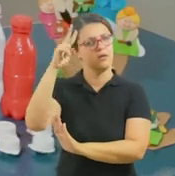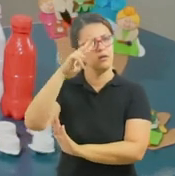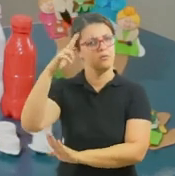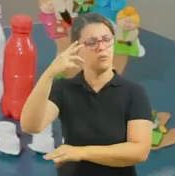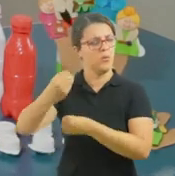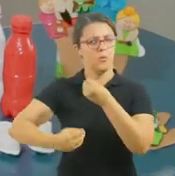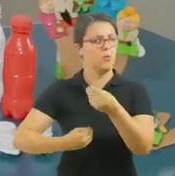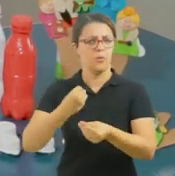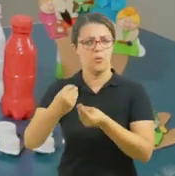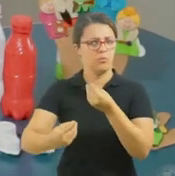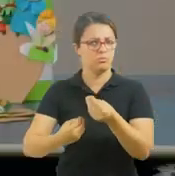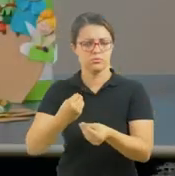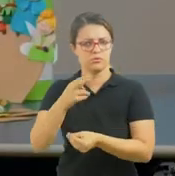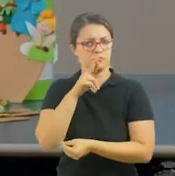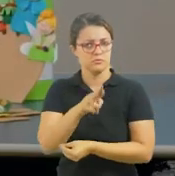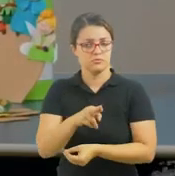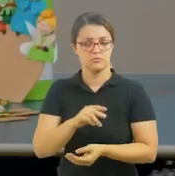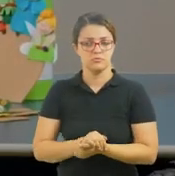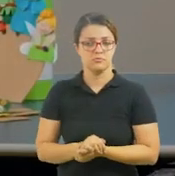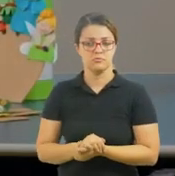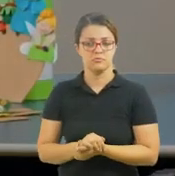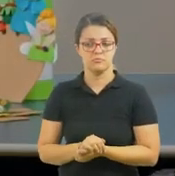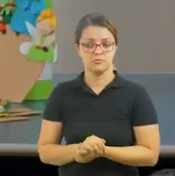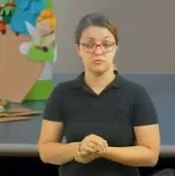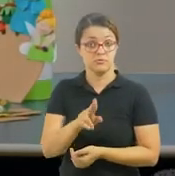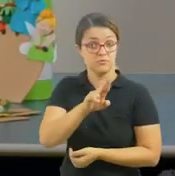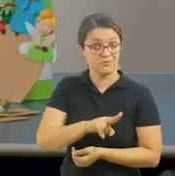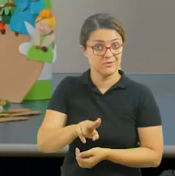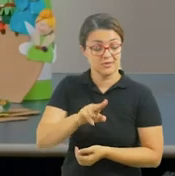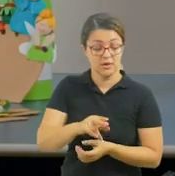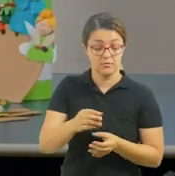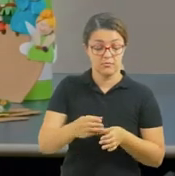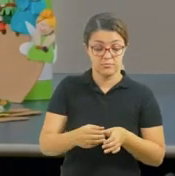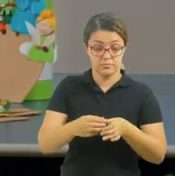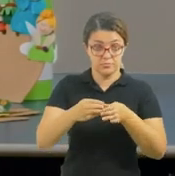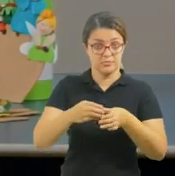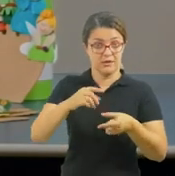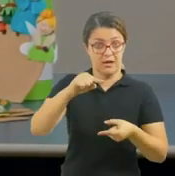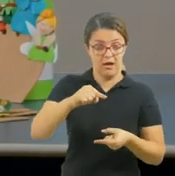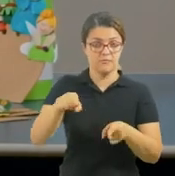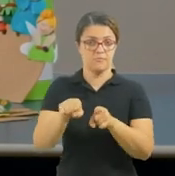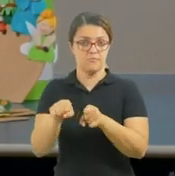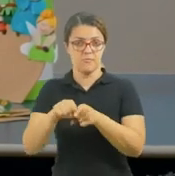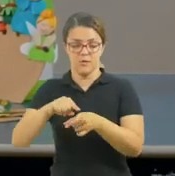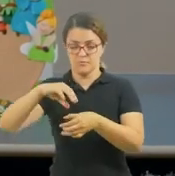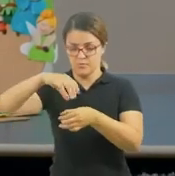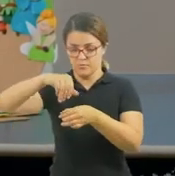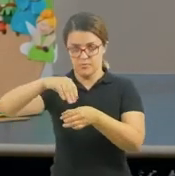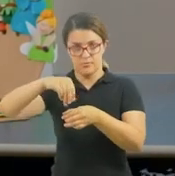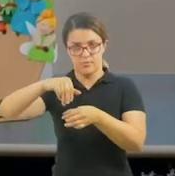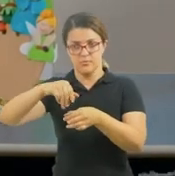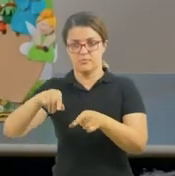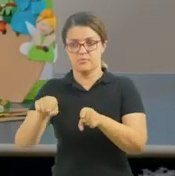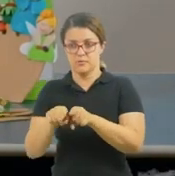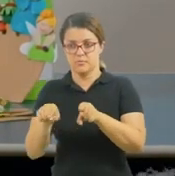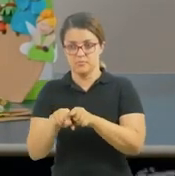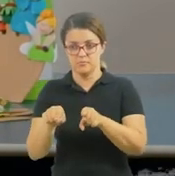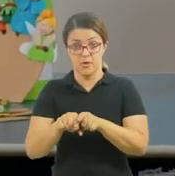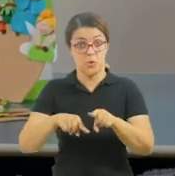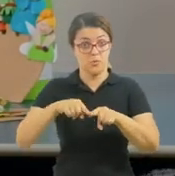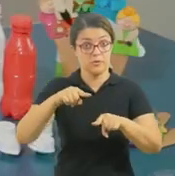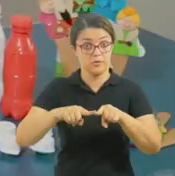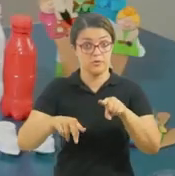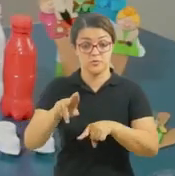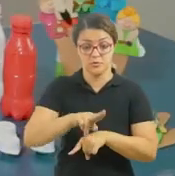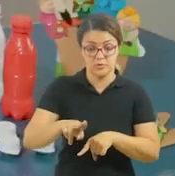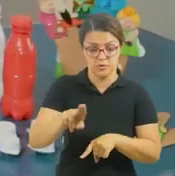nós fazemos as contas? Além de vocês utilizarem garrafas, tampinhas, igual eu mostrei da outra vez, utilizando esses objetos